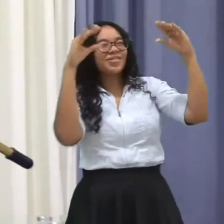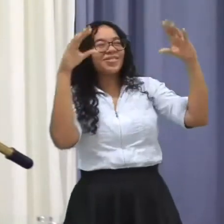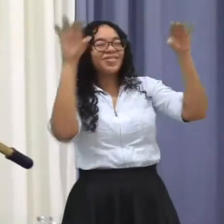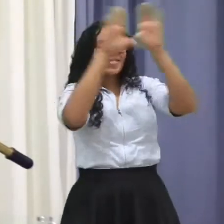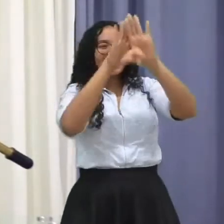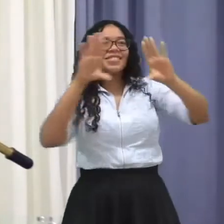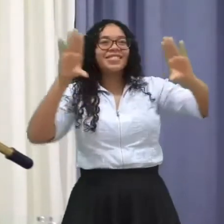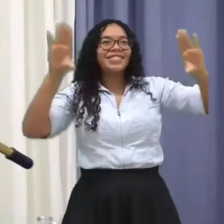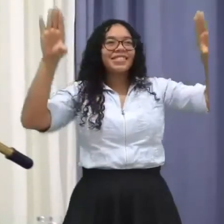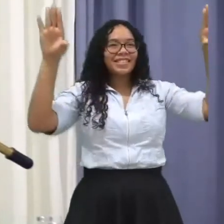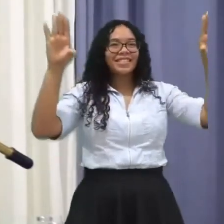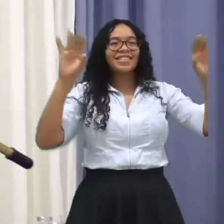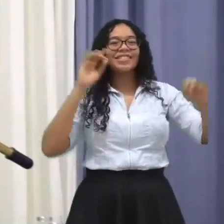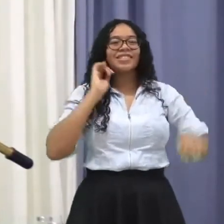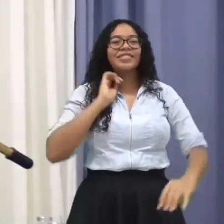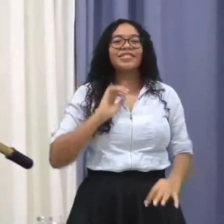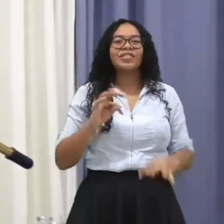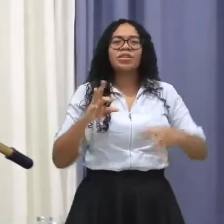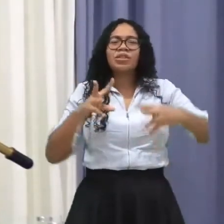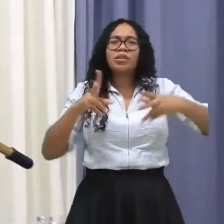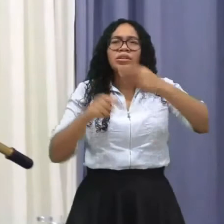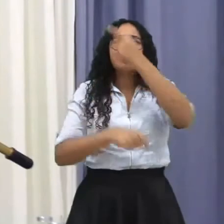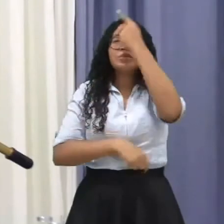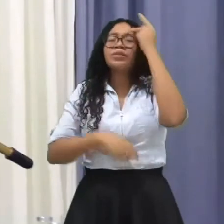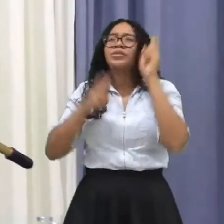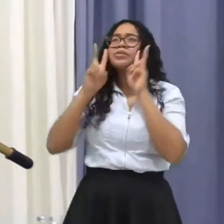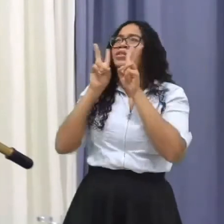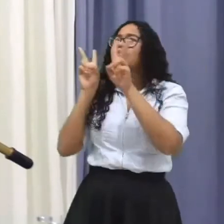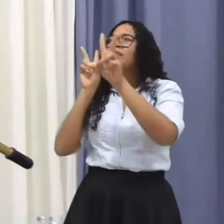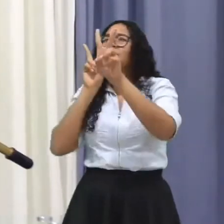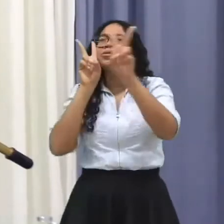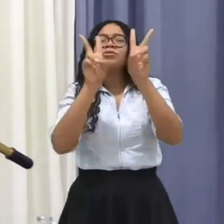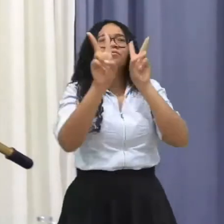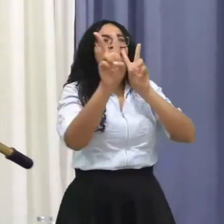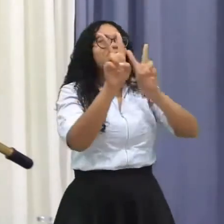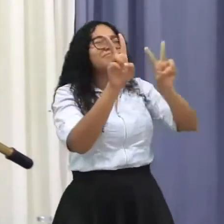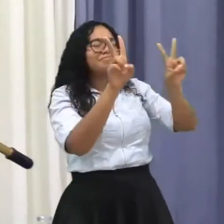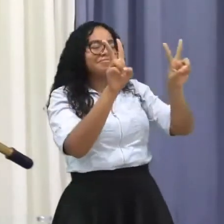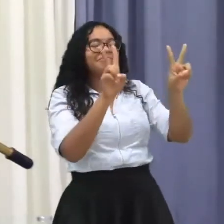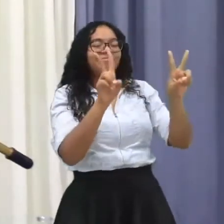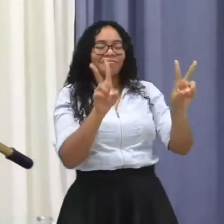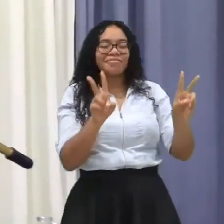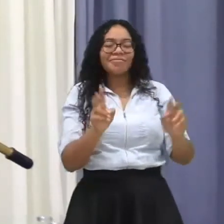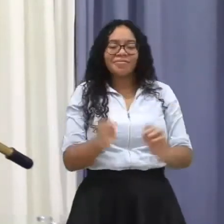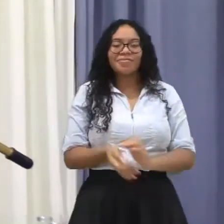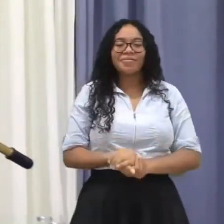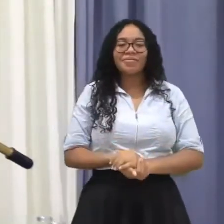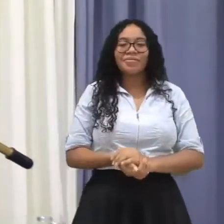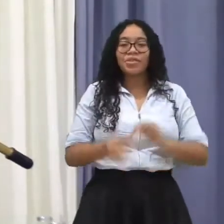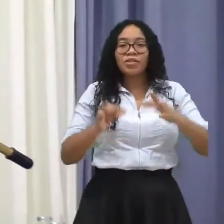céu. As câmeras de todo o mundo estarão voltadas para este evento, e todos